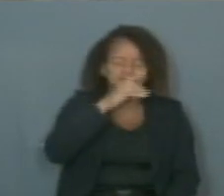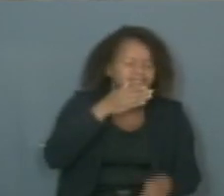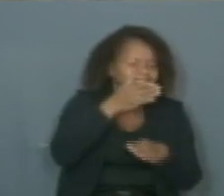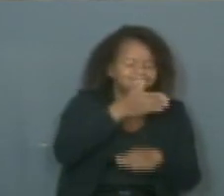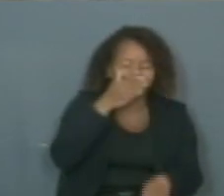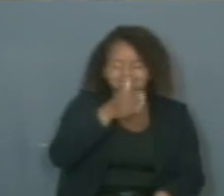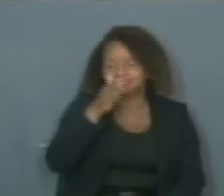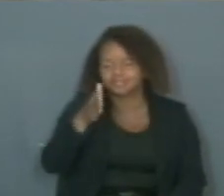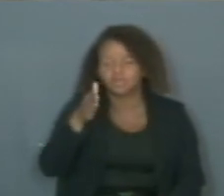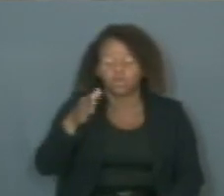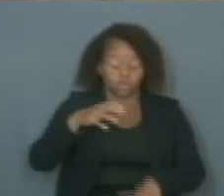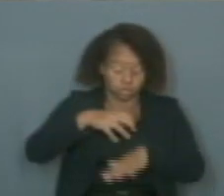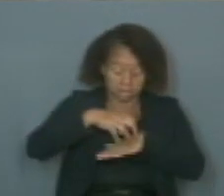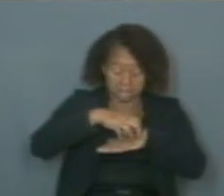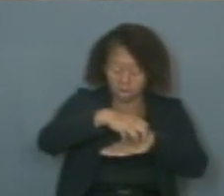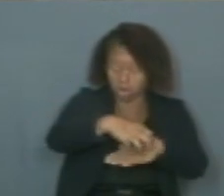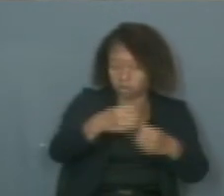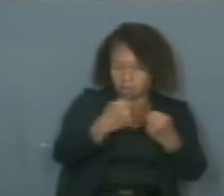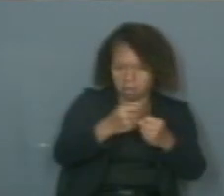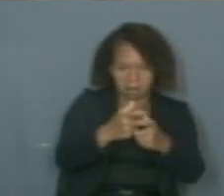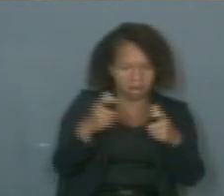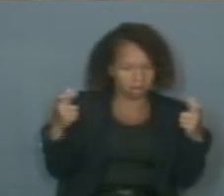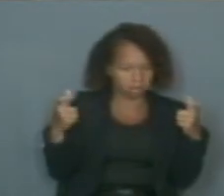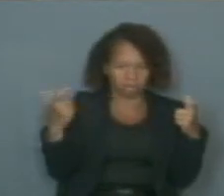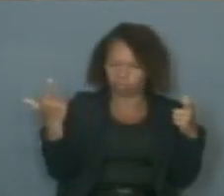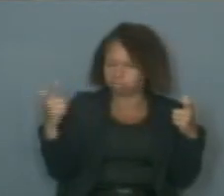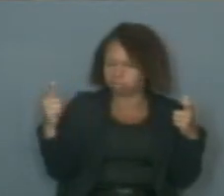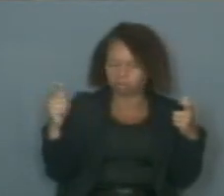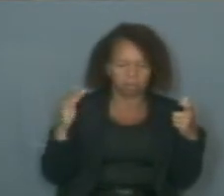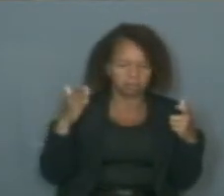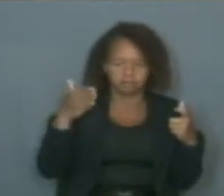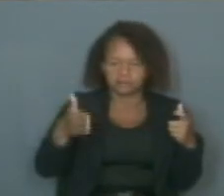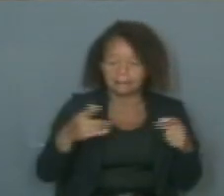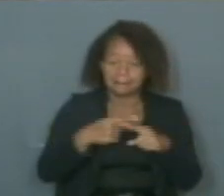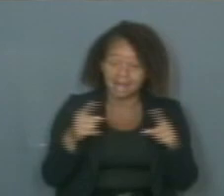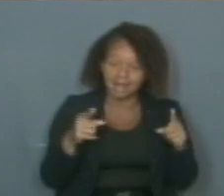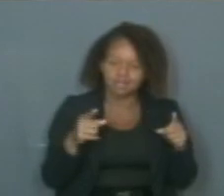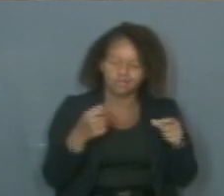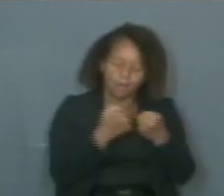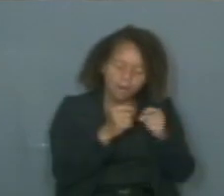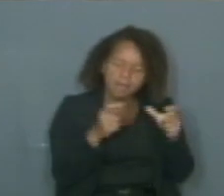o transporte convencional não chega, o alimentador do transporte